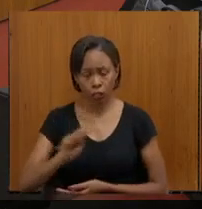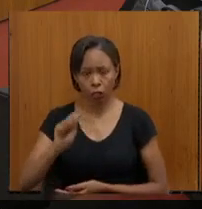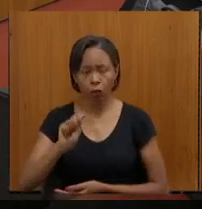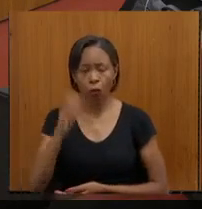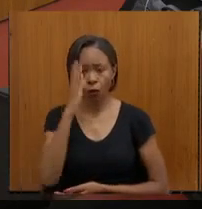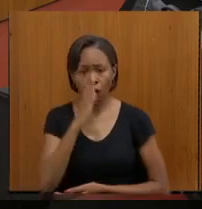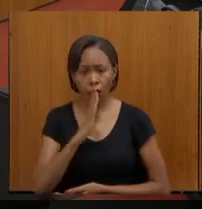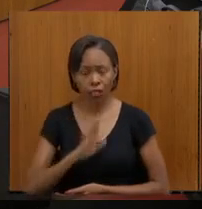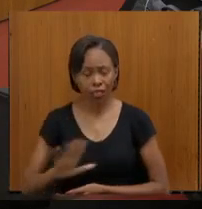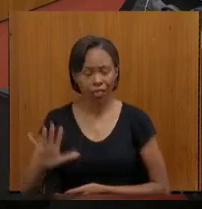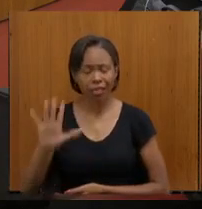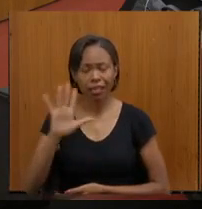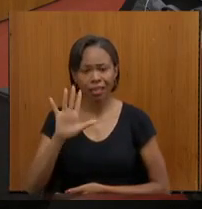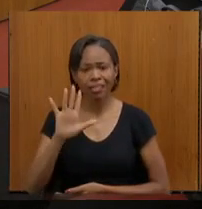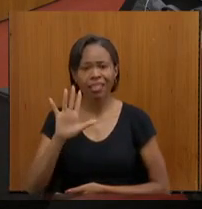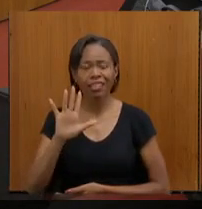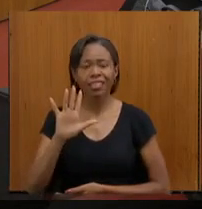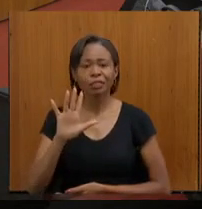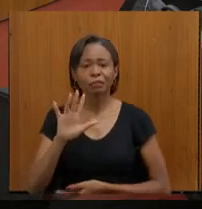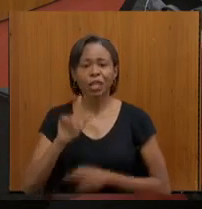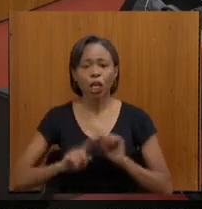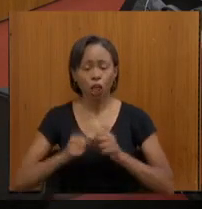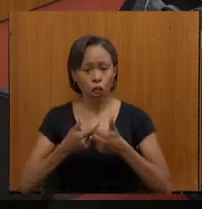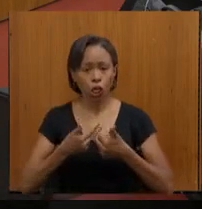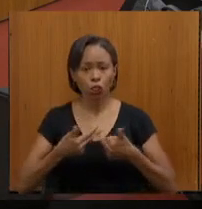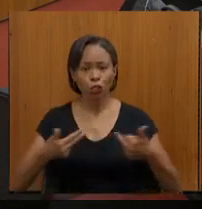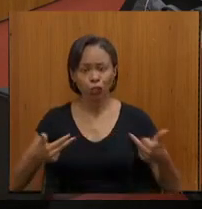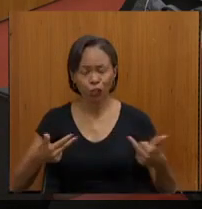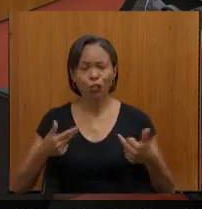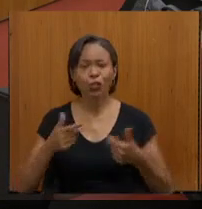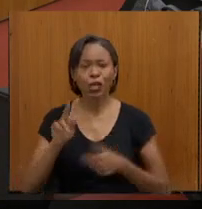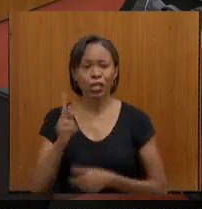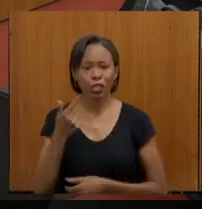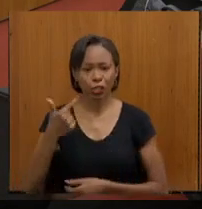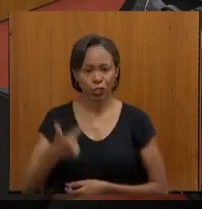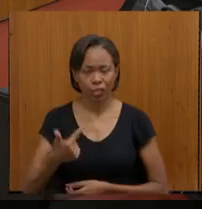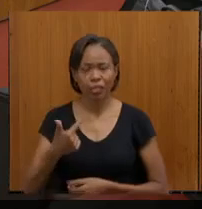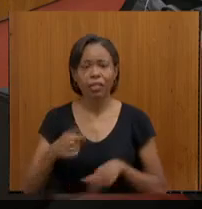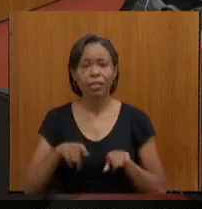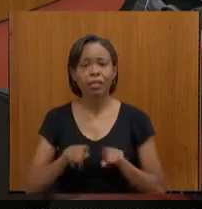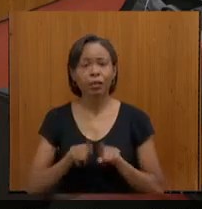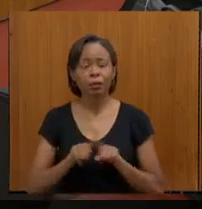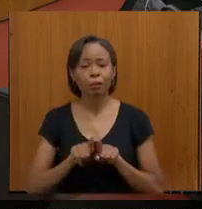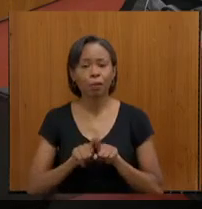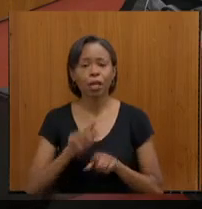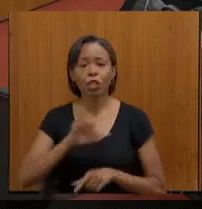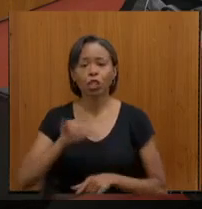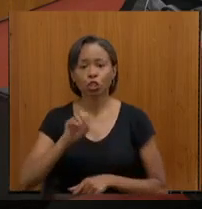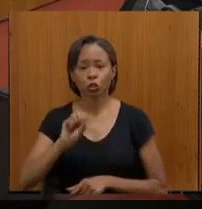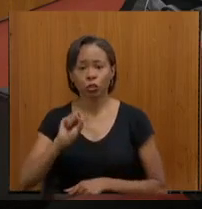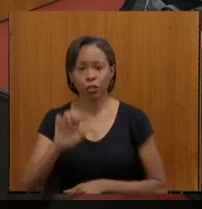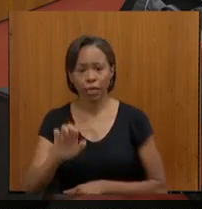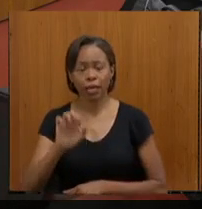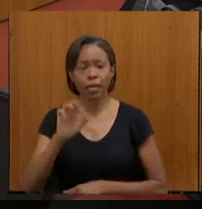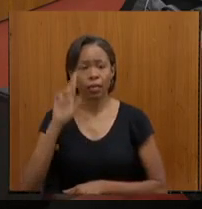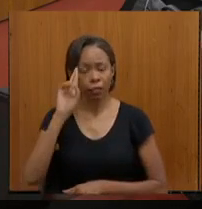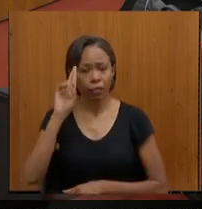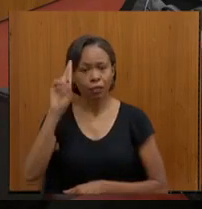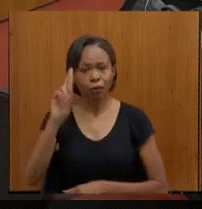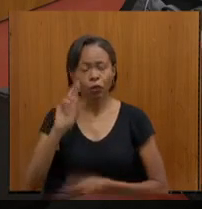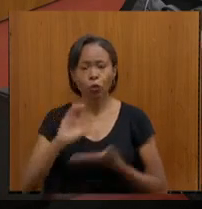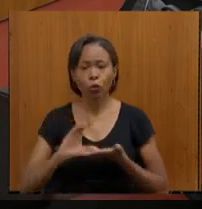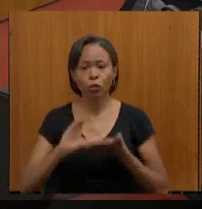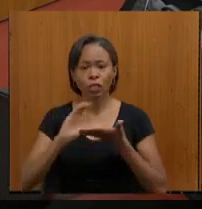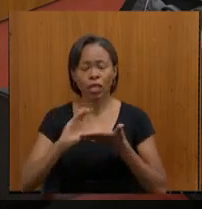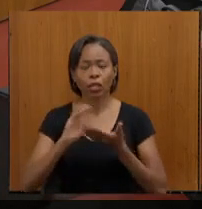alergia de resíduos hidrogênio Ailton ricaldoni Lobo diretor institucional da clamper José Ciro moto diretor do Conselho Empresarial